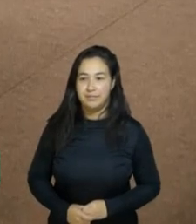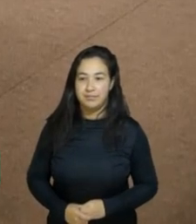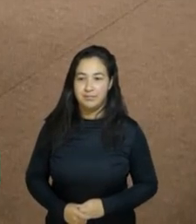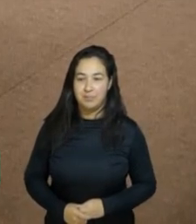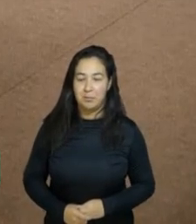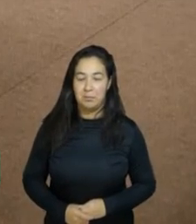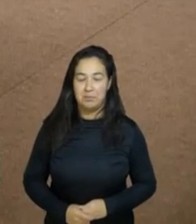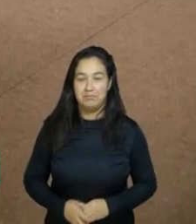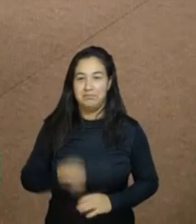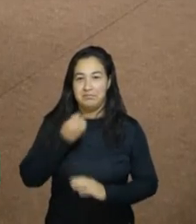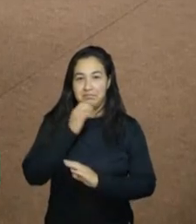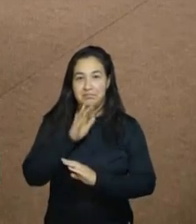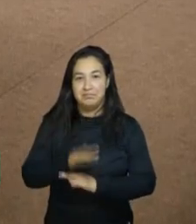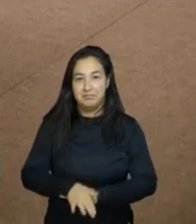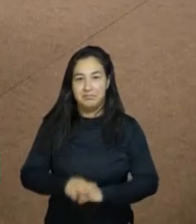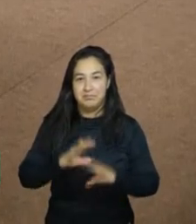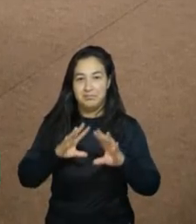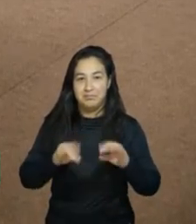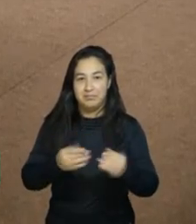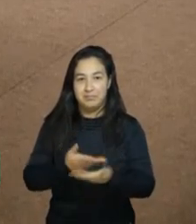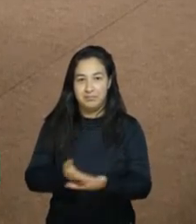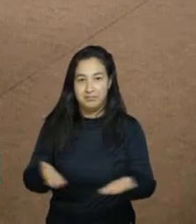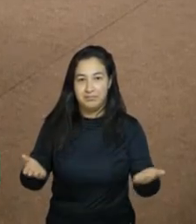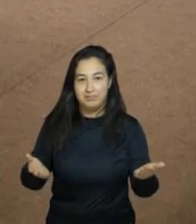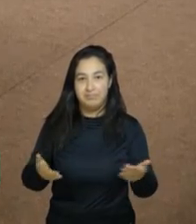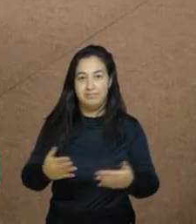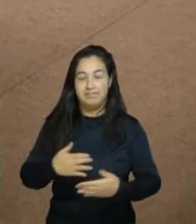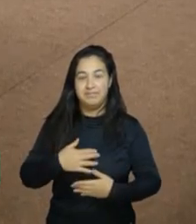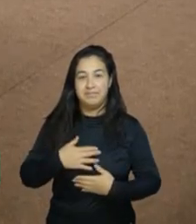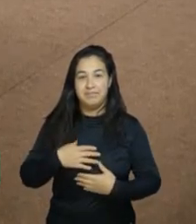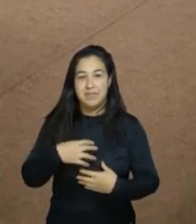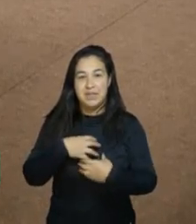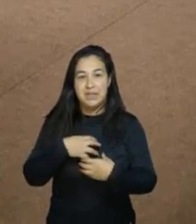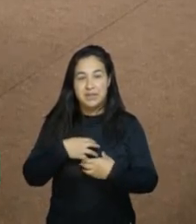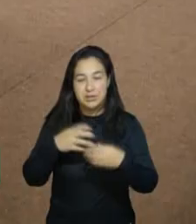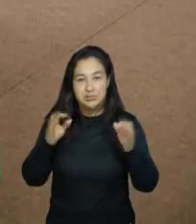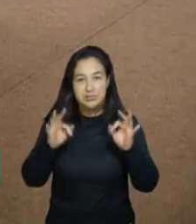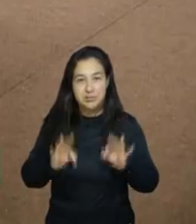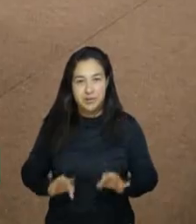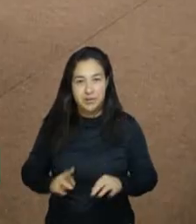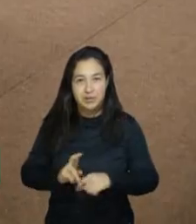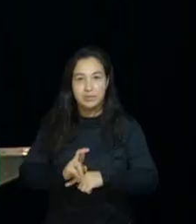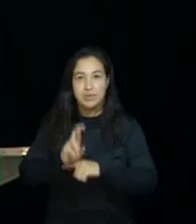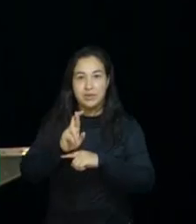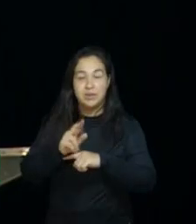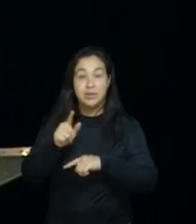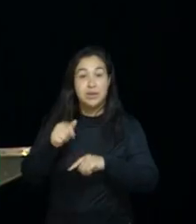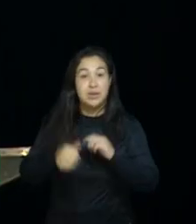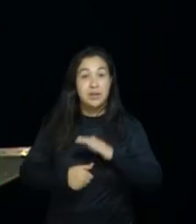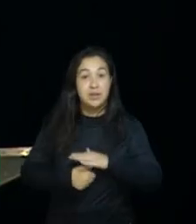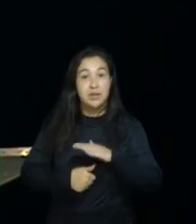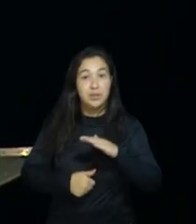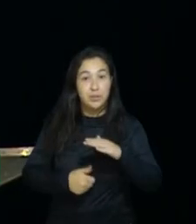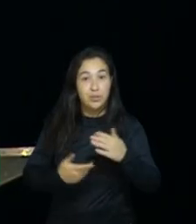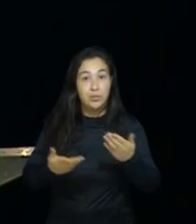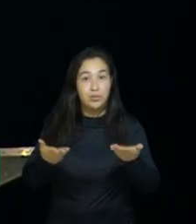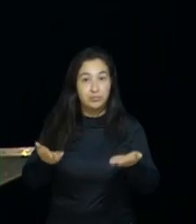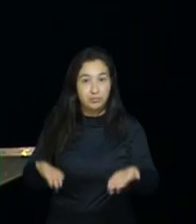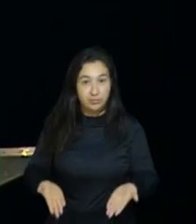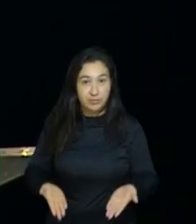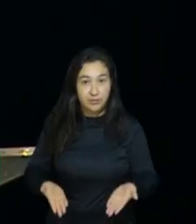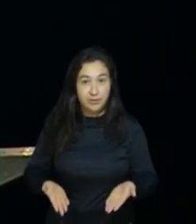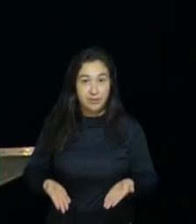Boa tarde a todos. Uma honra estar aqui representando o magnífico reitor, professor Valdir Sequinel Filho, que